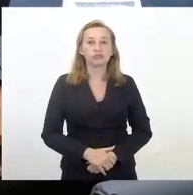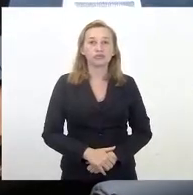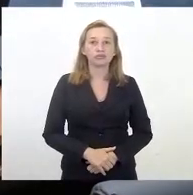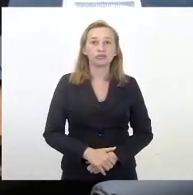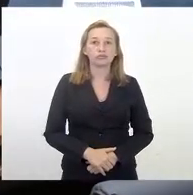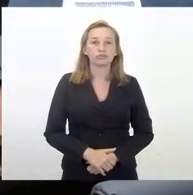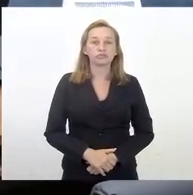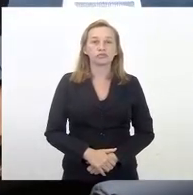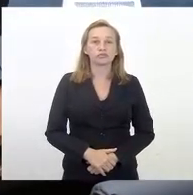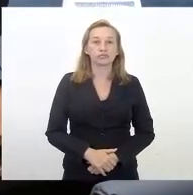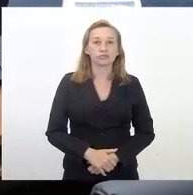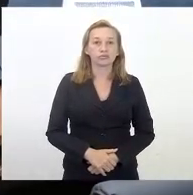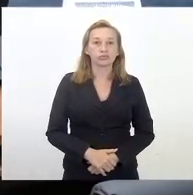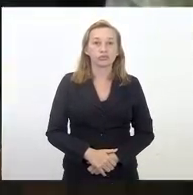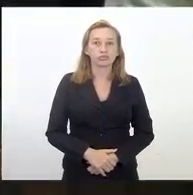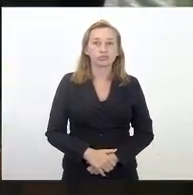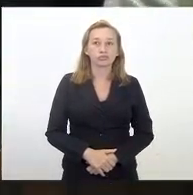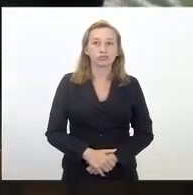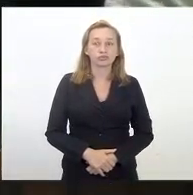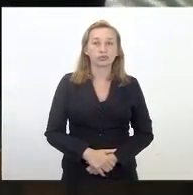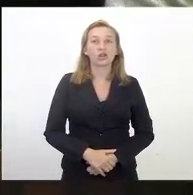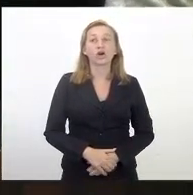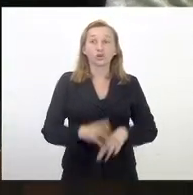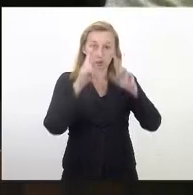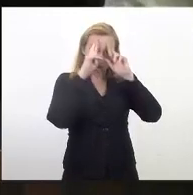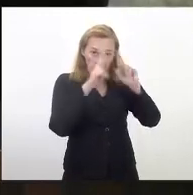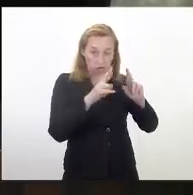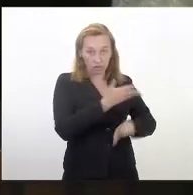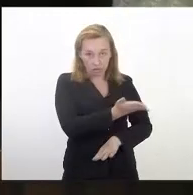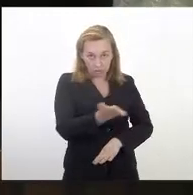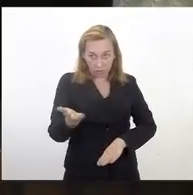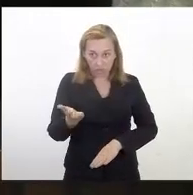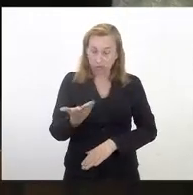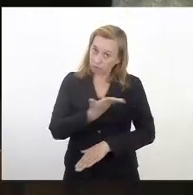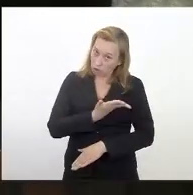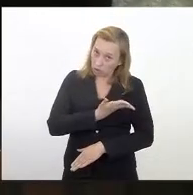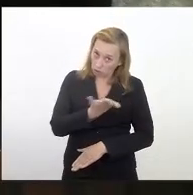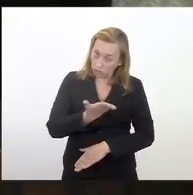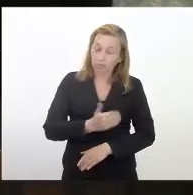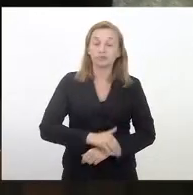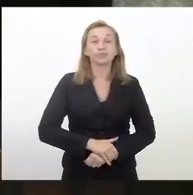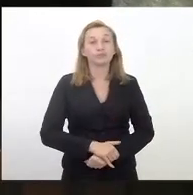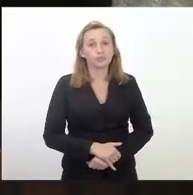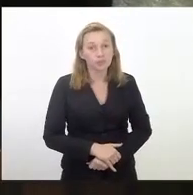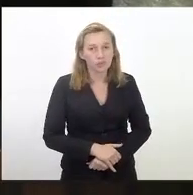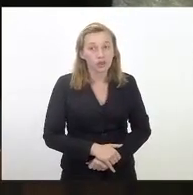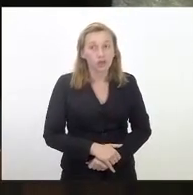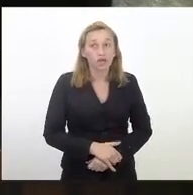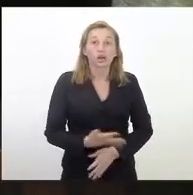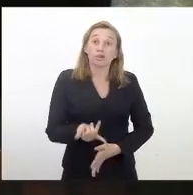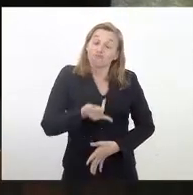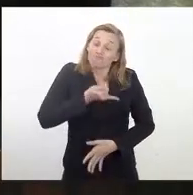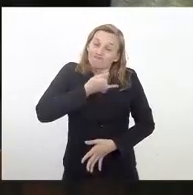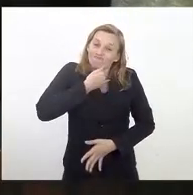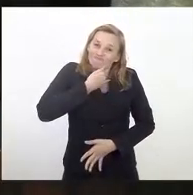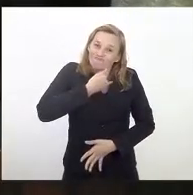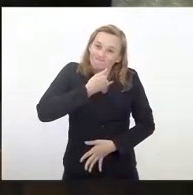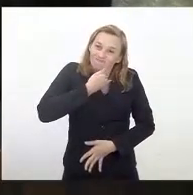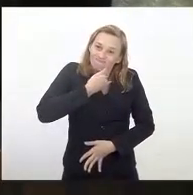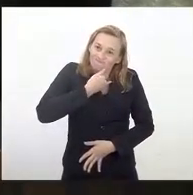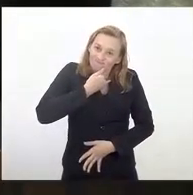é bem eu com todo respeito aos companheiros Claros terrível